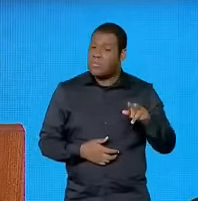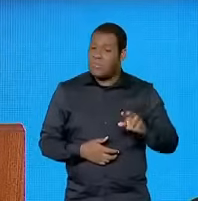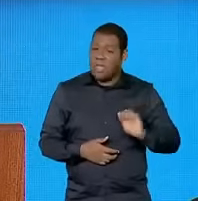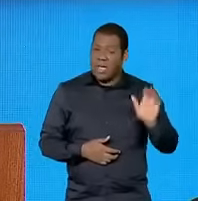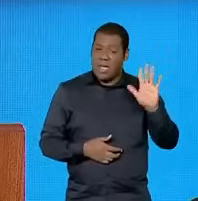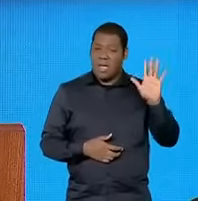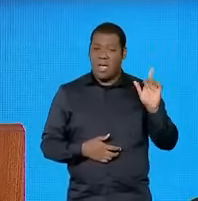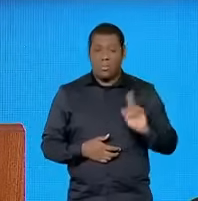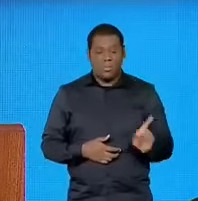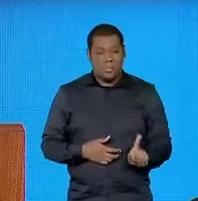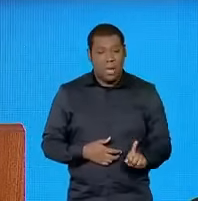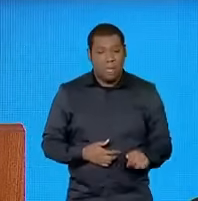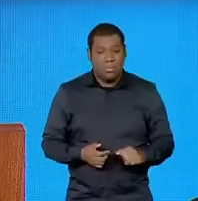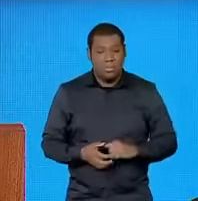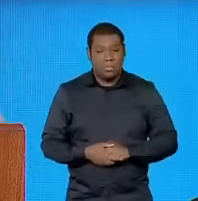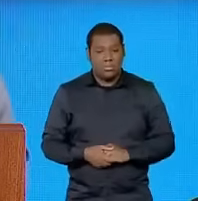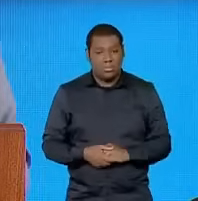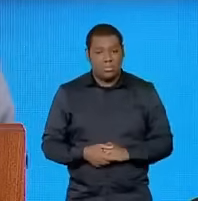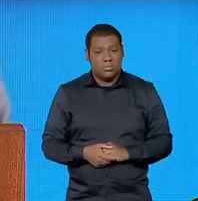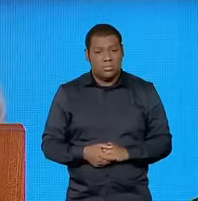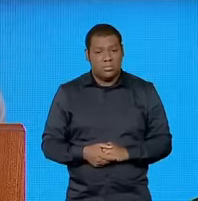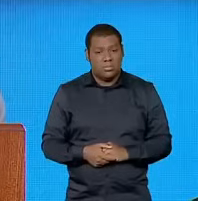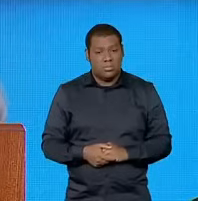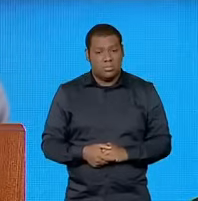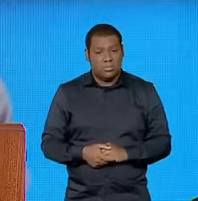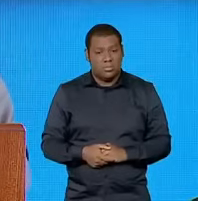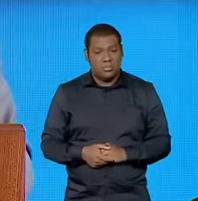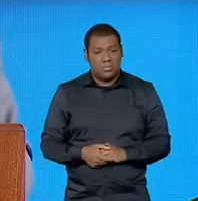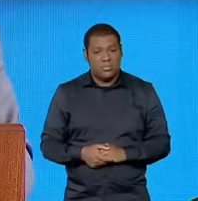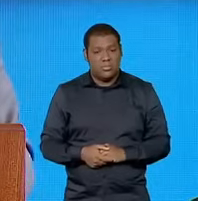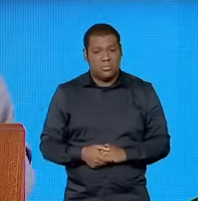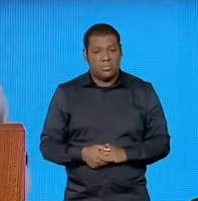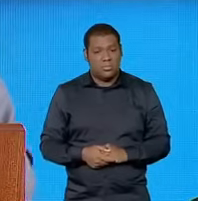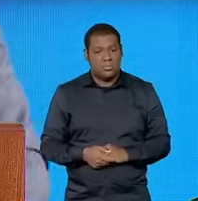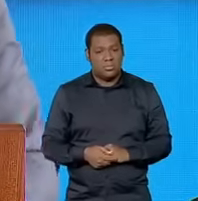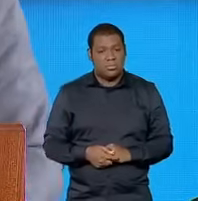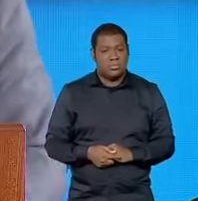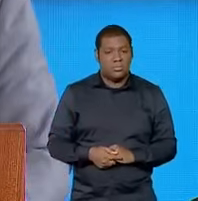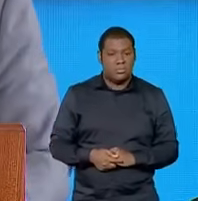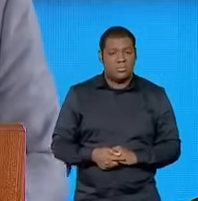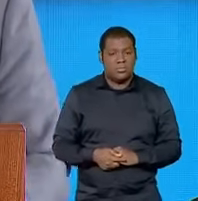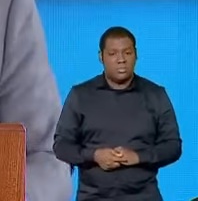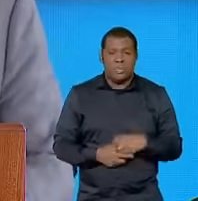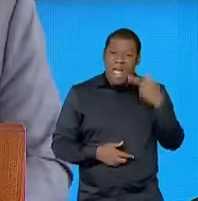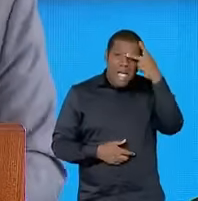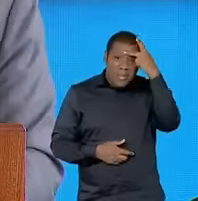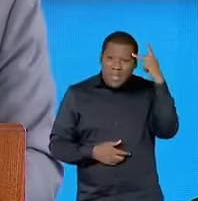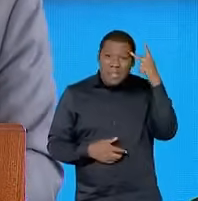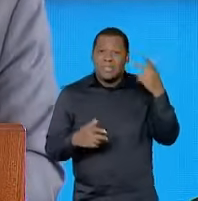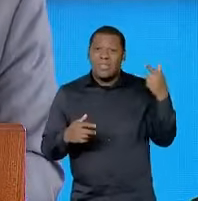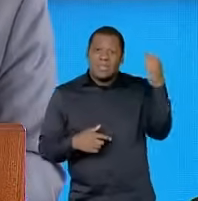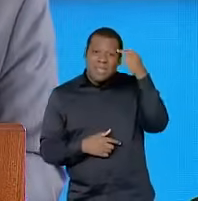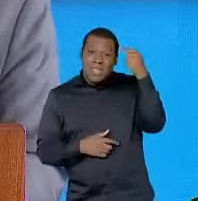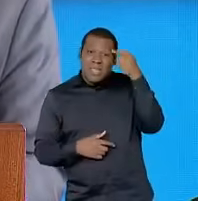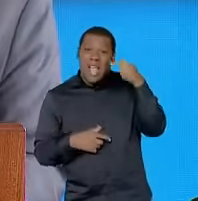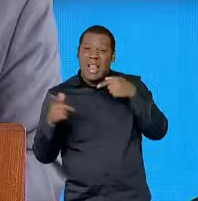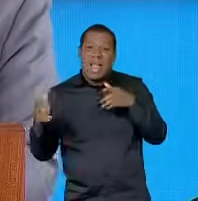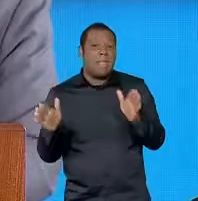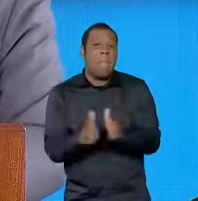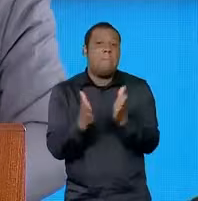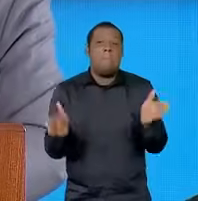caro? Não custa caro, já é apenas um desprezo de entender que pobre não precisa dessas